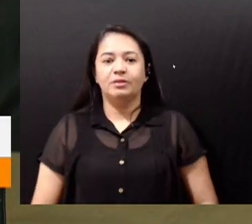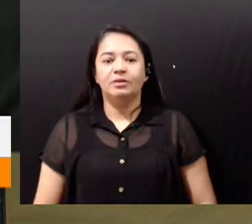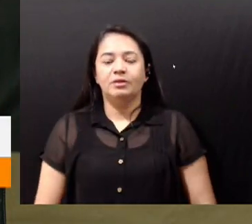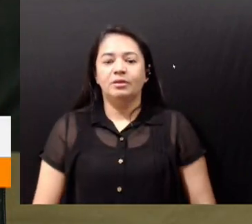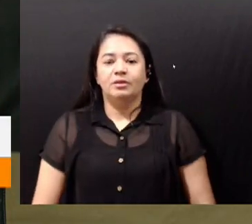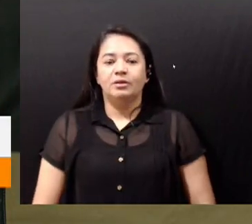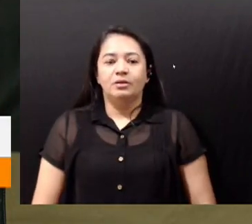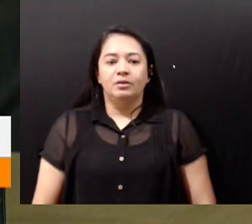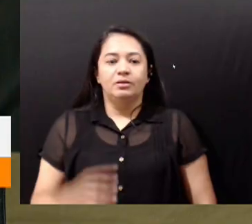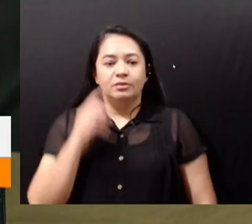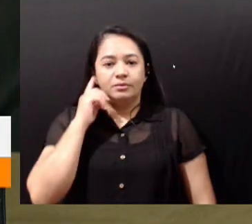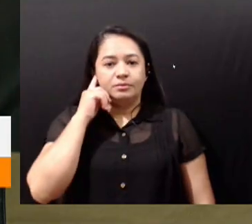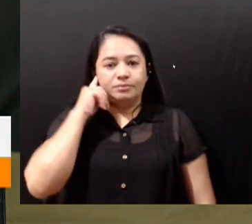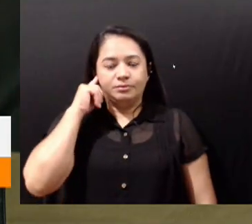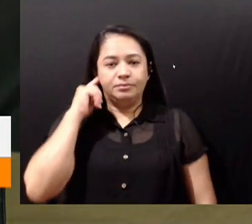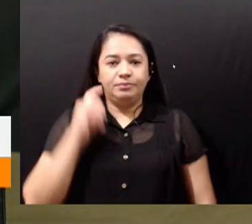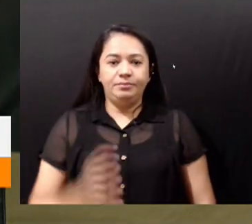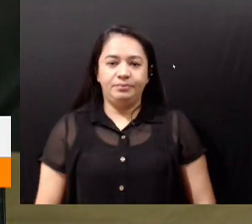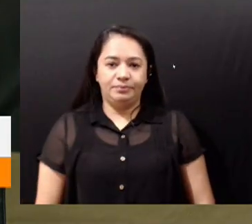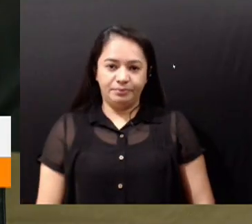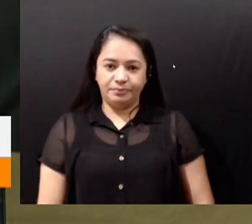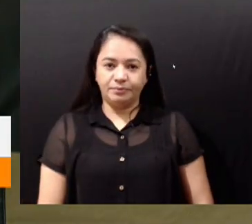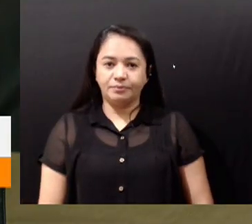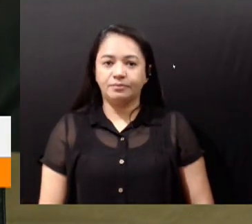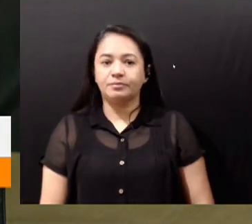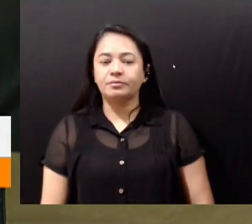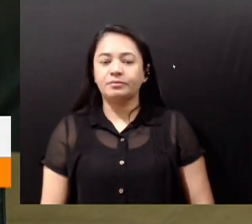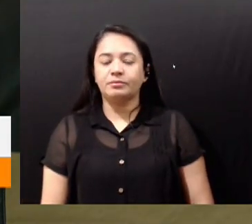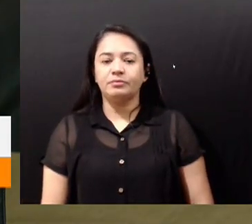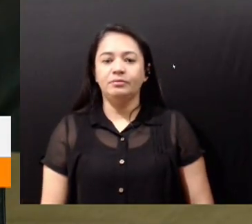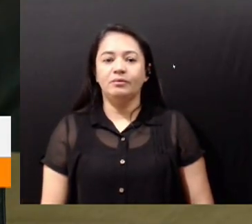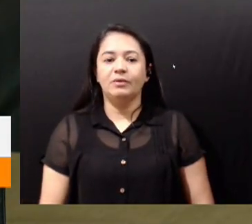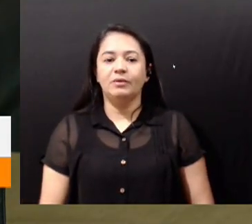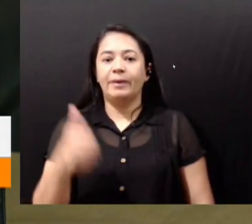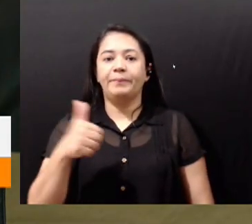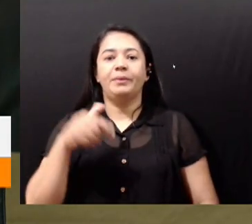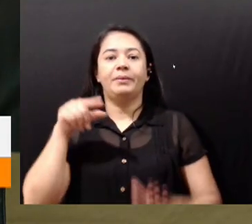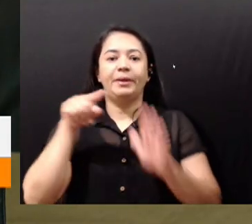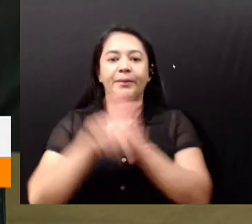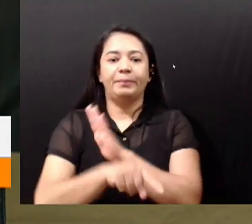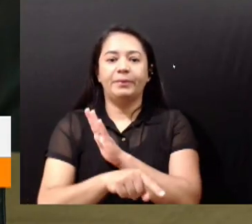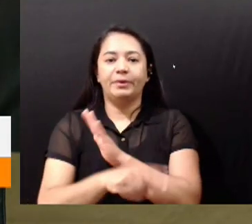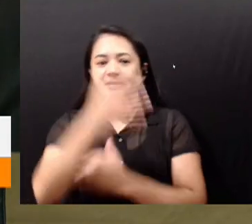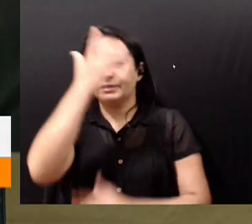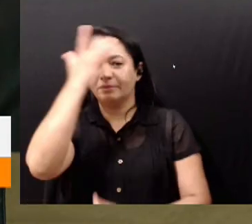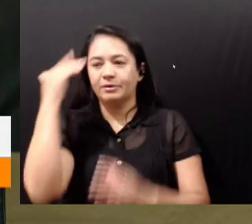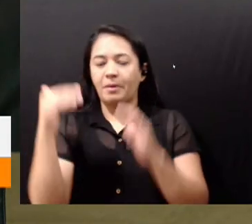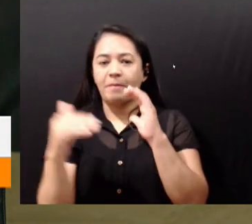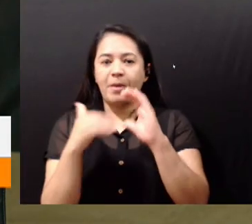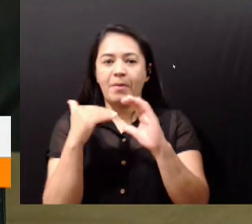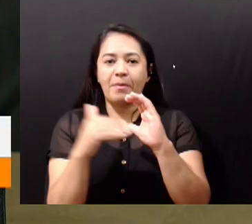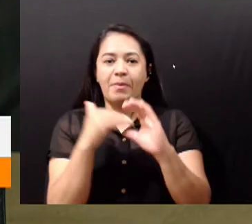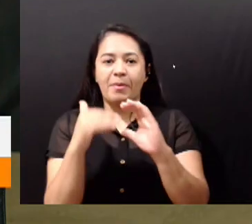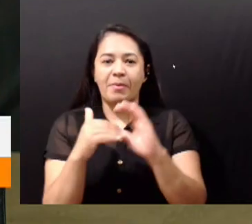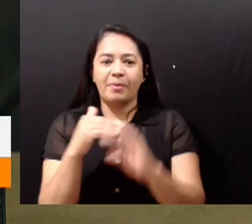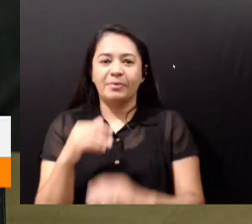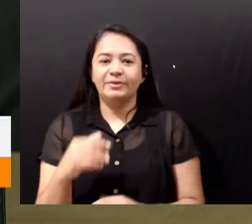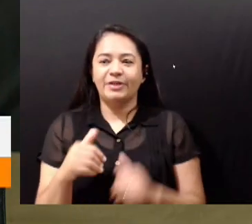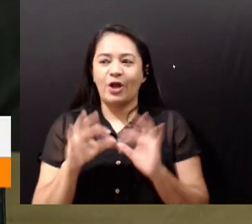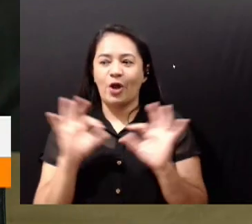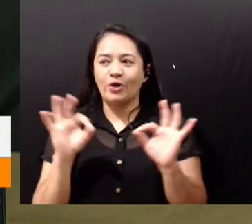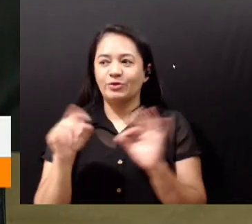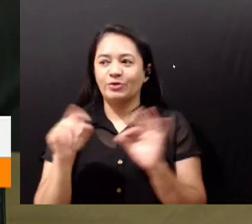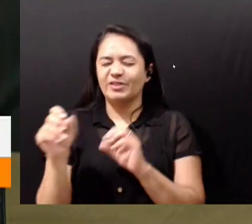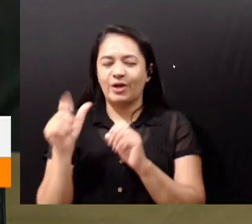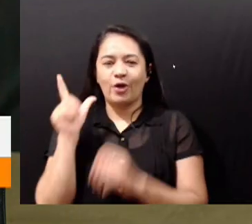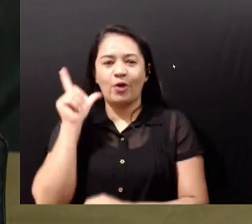colocar a produção, por favor? A primeira pergunta. Pessoal, manda mensagem, pergunta, e aí que bom que vocês podem